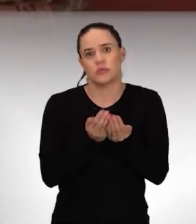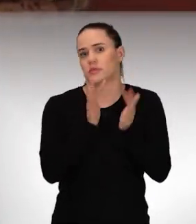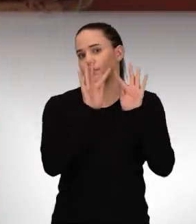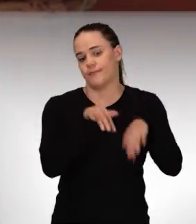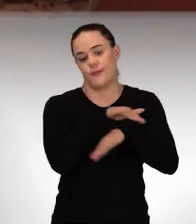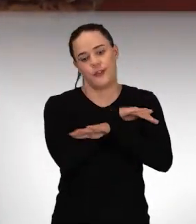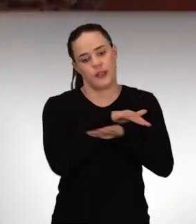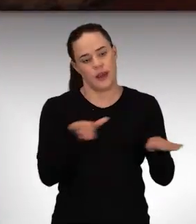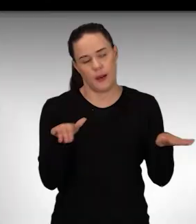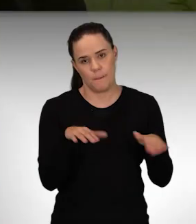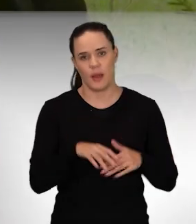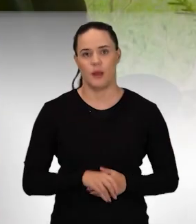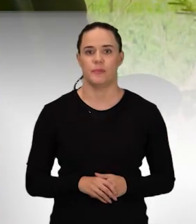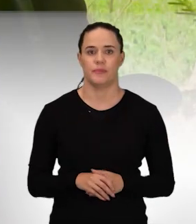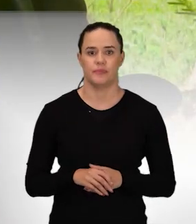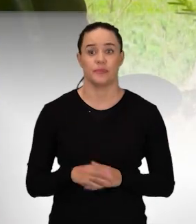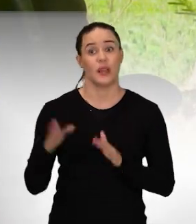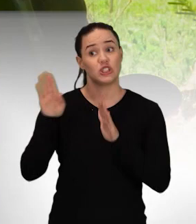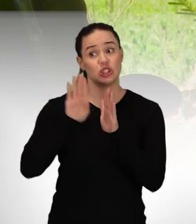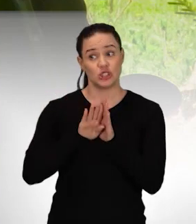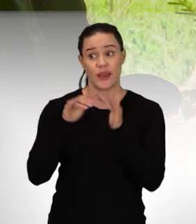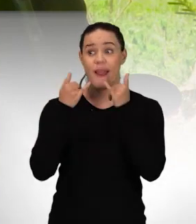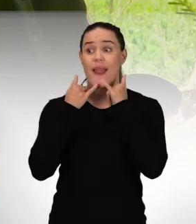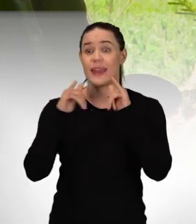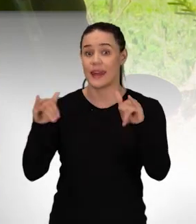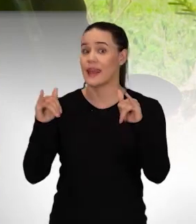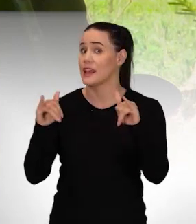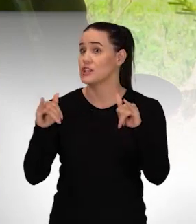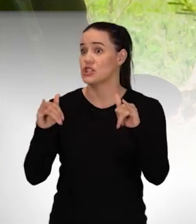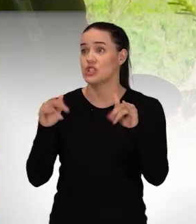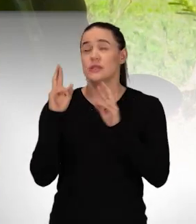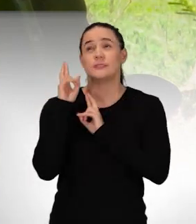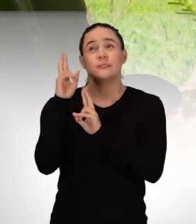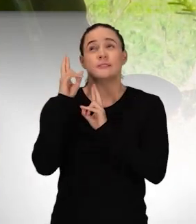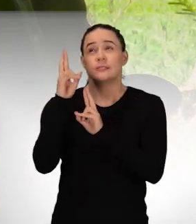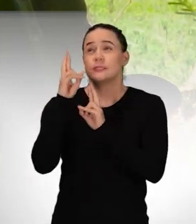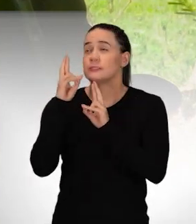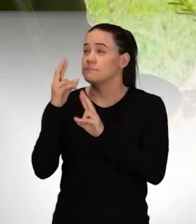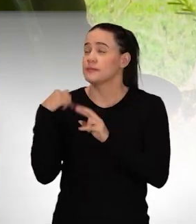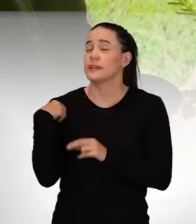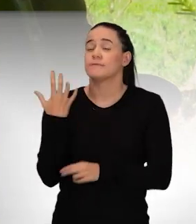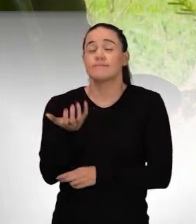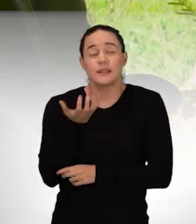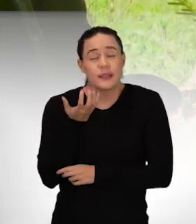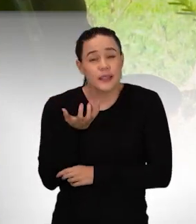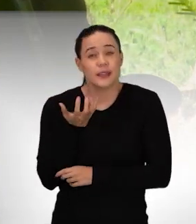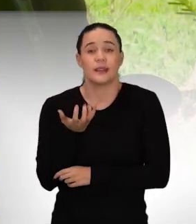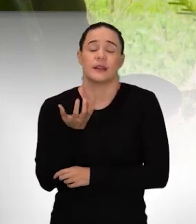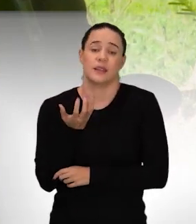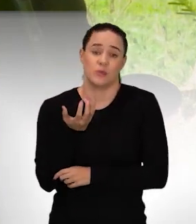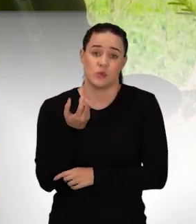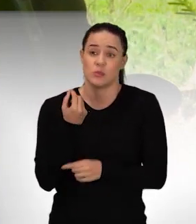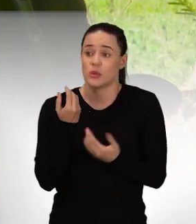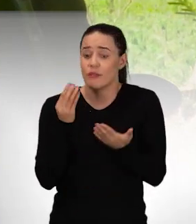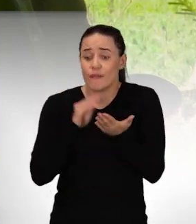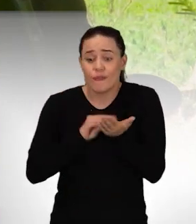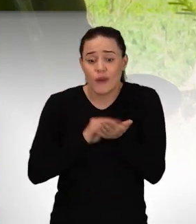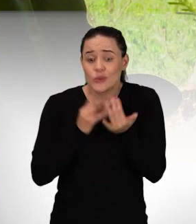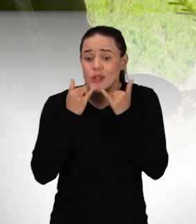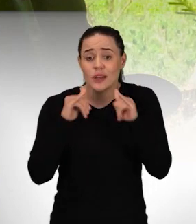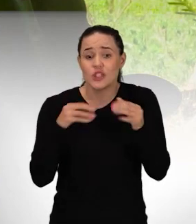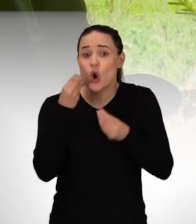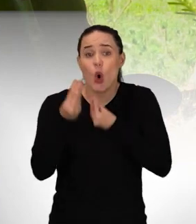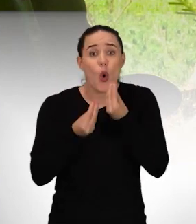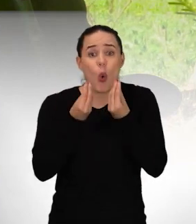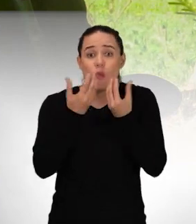uma vez por todas. A chegada da energia para a gente aqui é tudo na vida que a gente, nós queremos. Porque sem energia aqui não